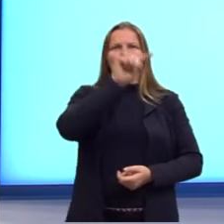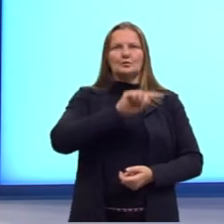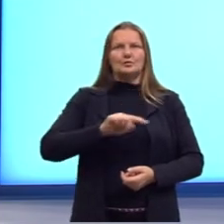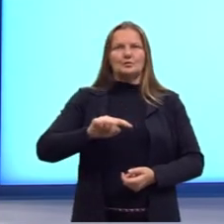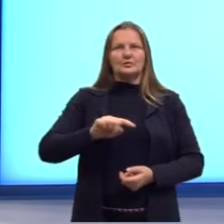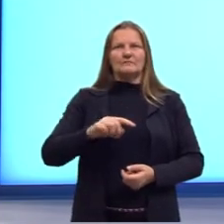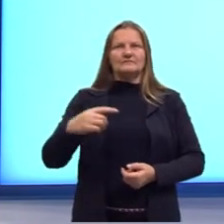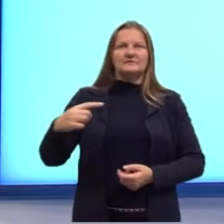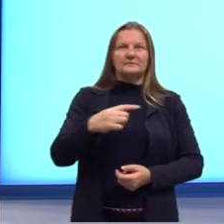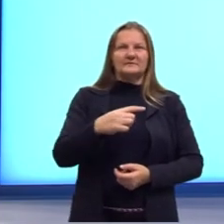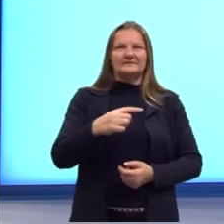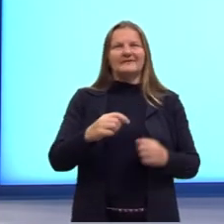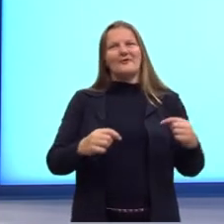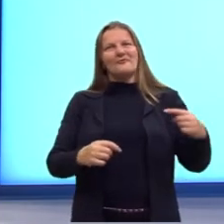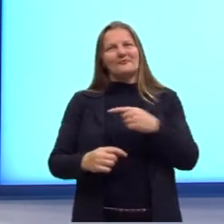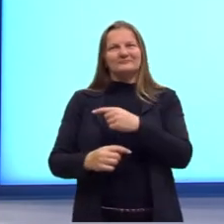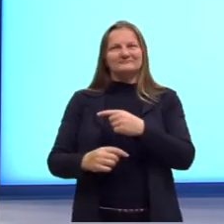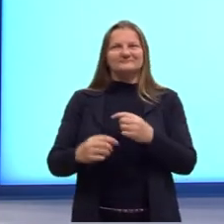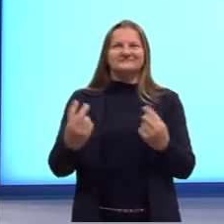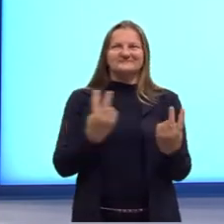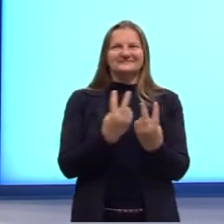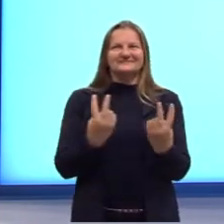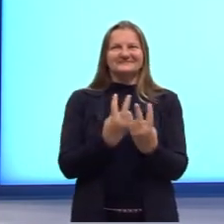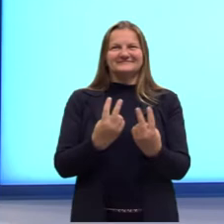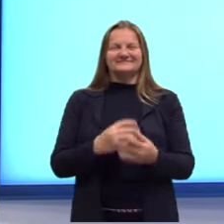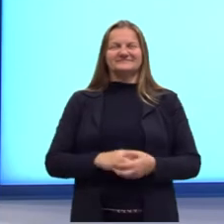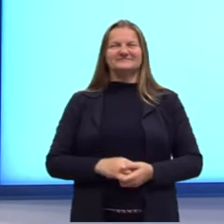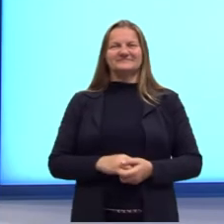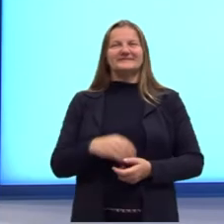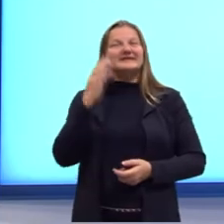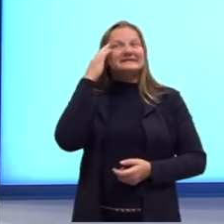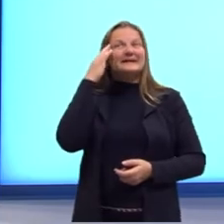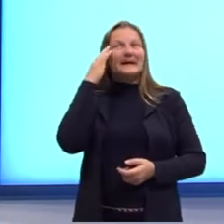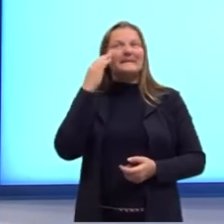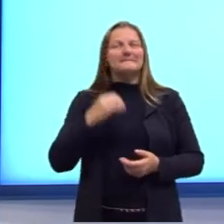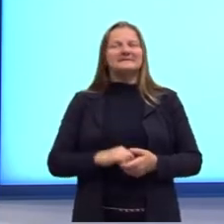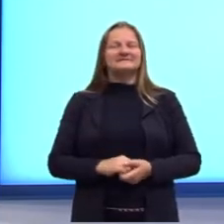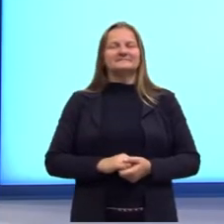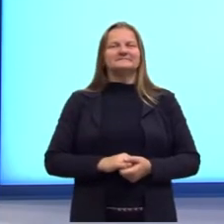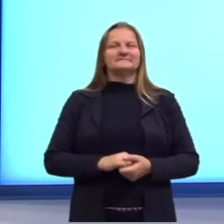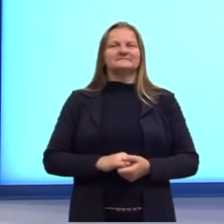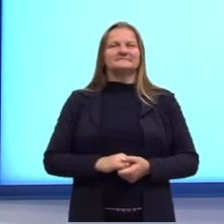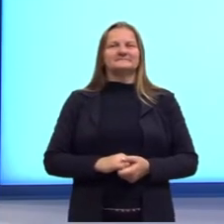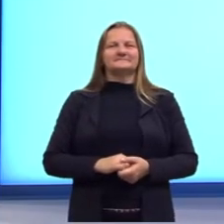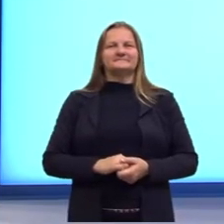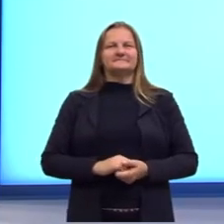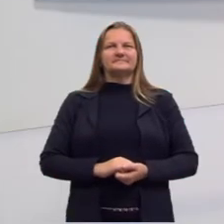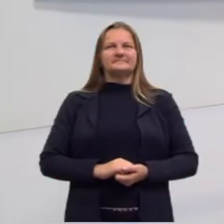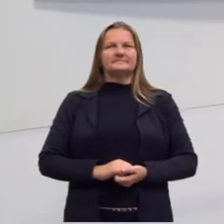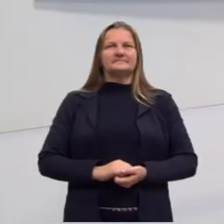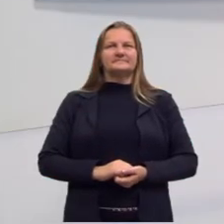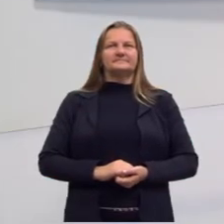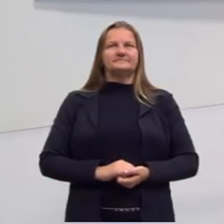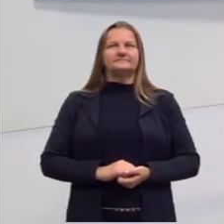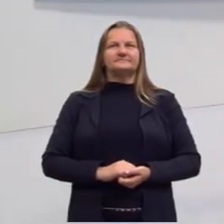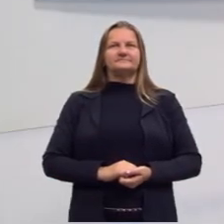o lado dele né porque a gente desenhar somente esse aqui a gente já vai saber que ele vai fazer esse caminho aqui tá